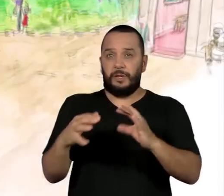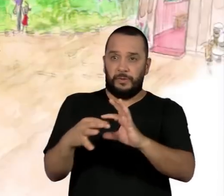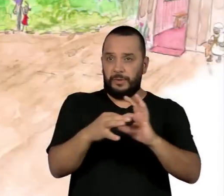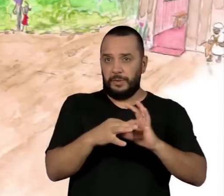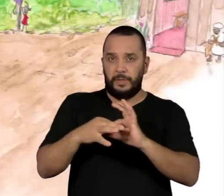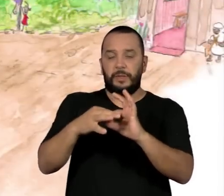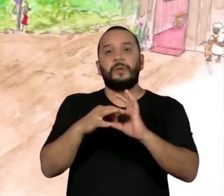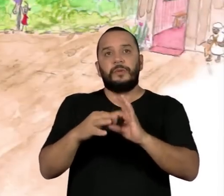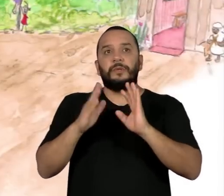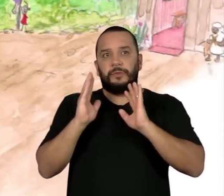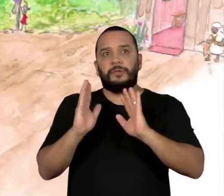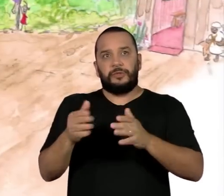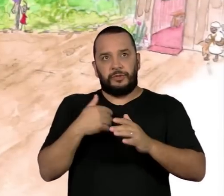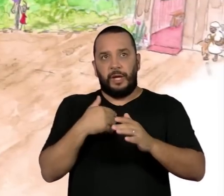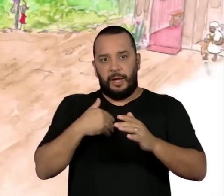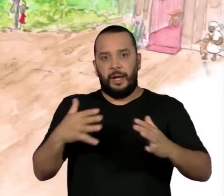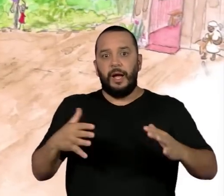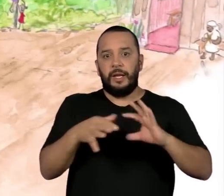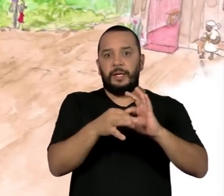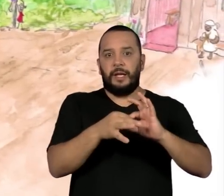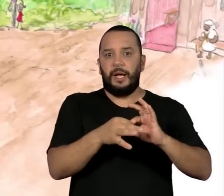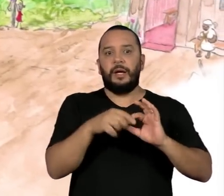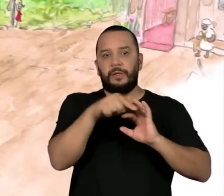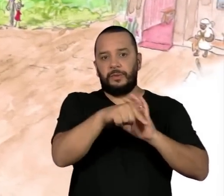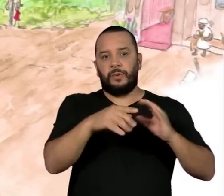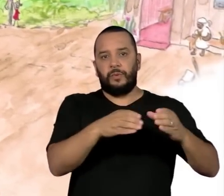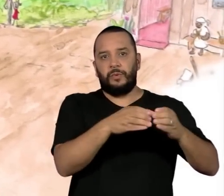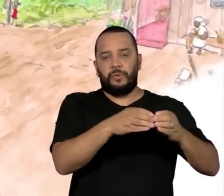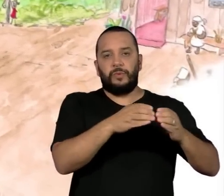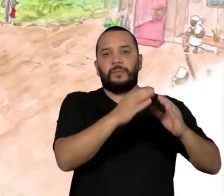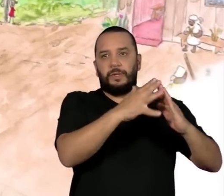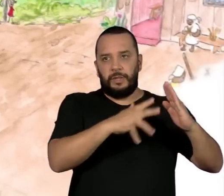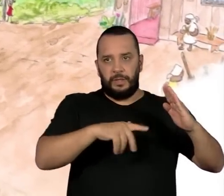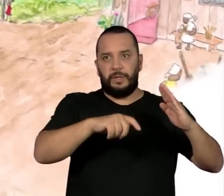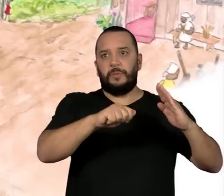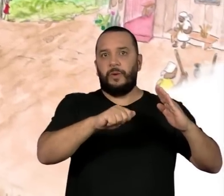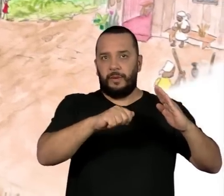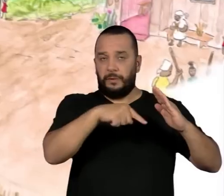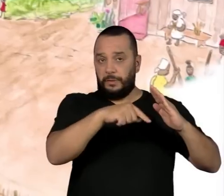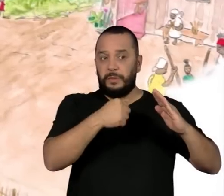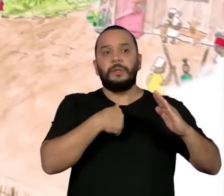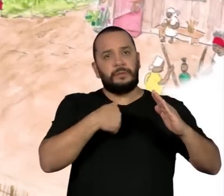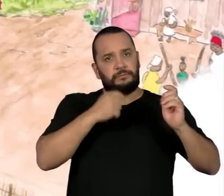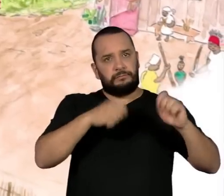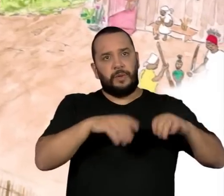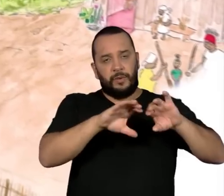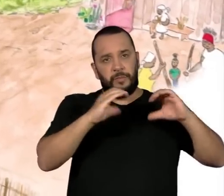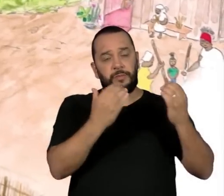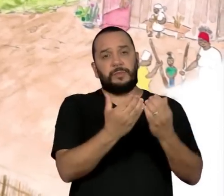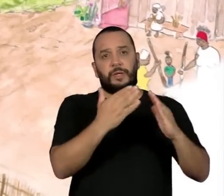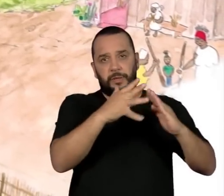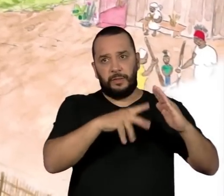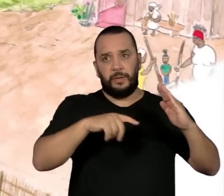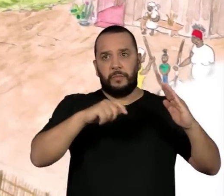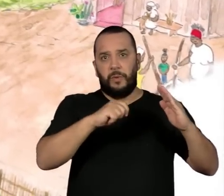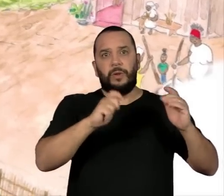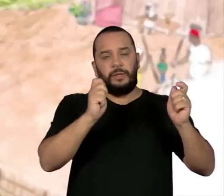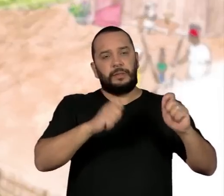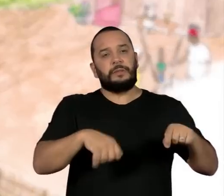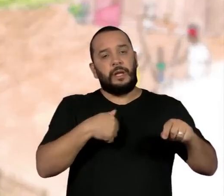ao CAR quilombola, asseguram direitos e coloca as comunidades quilombola novamente no